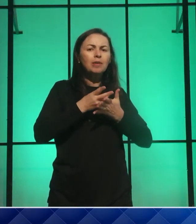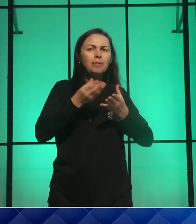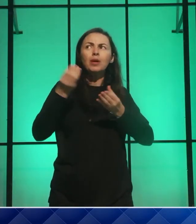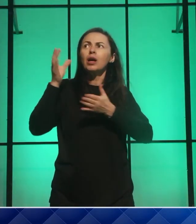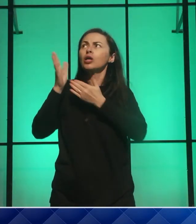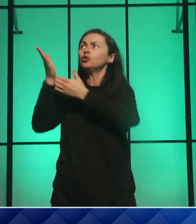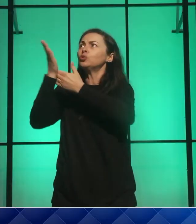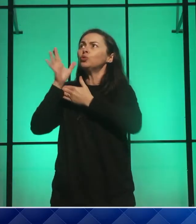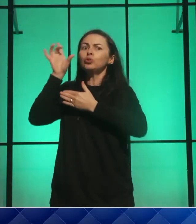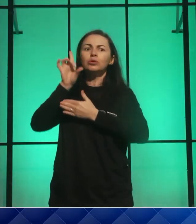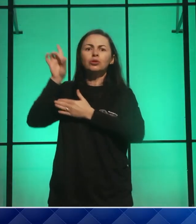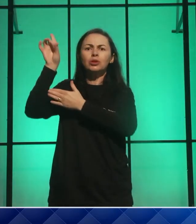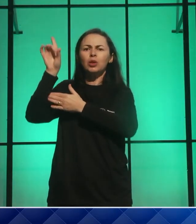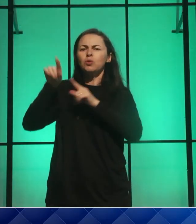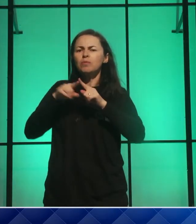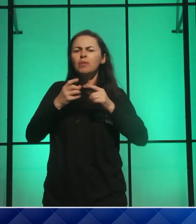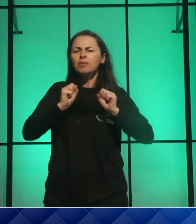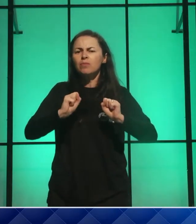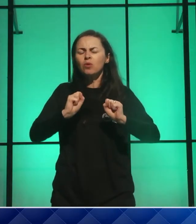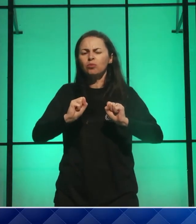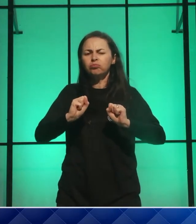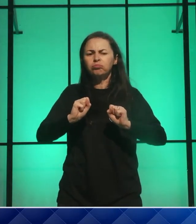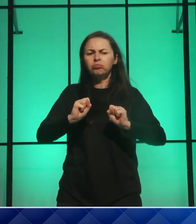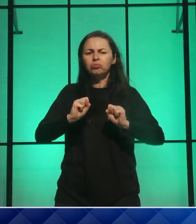saída. Mas mesmo que você